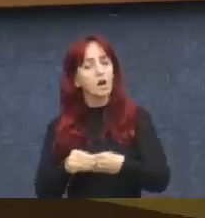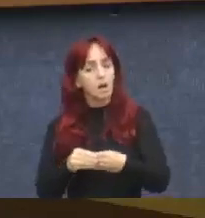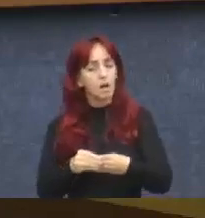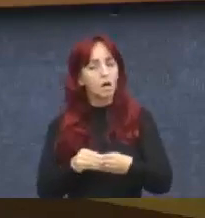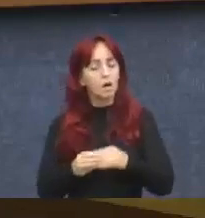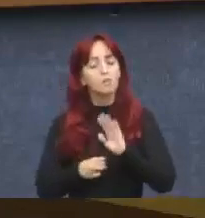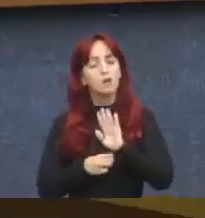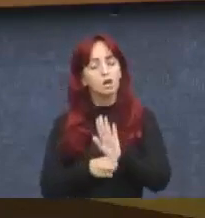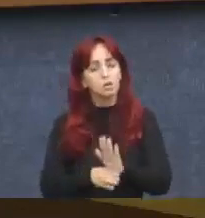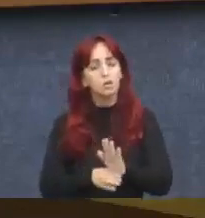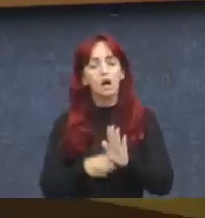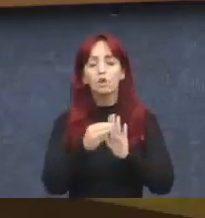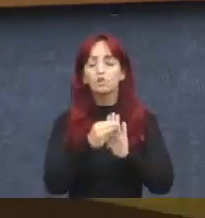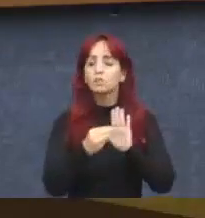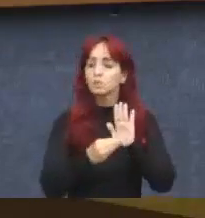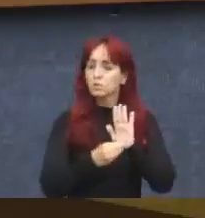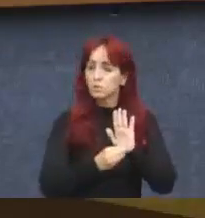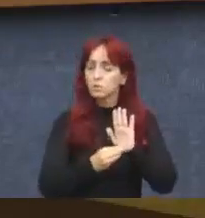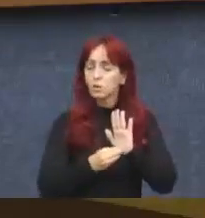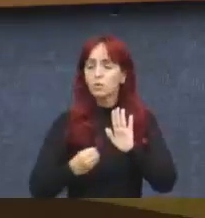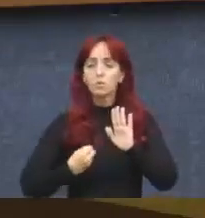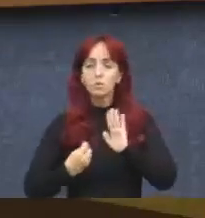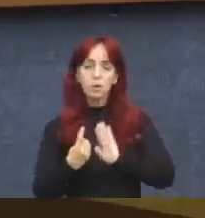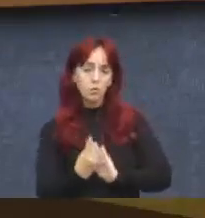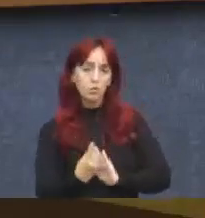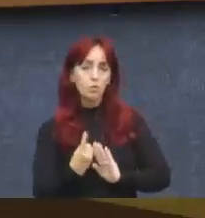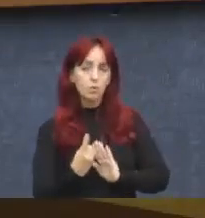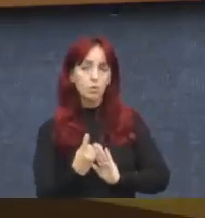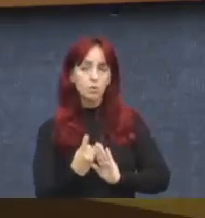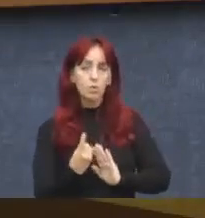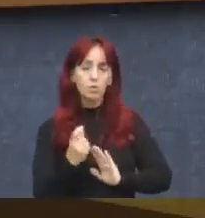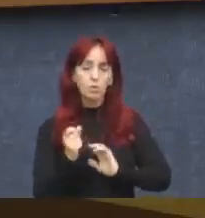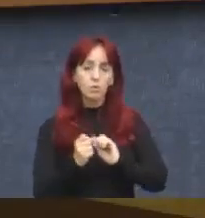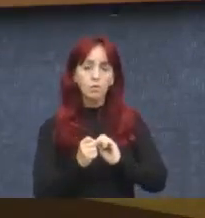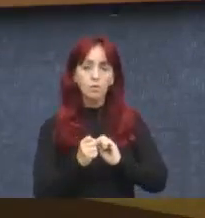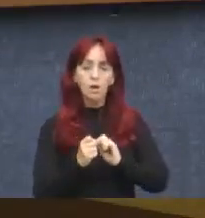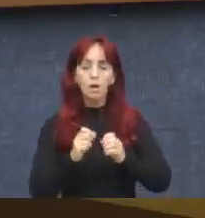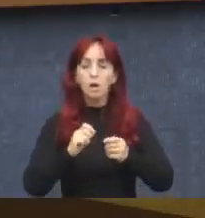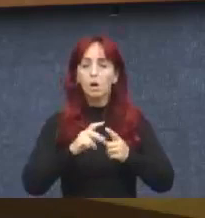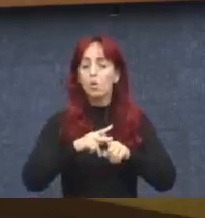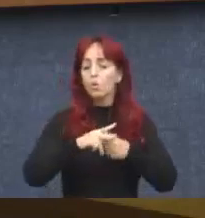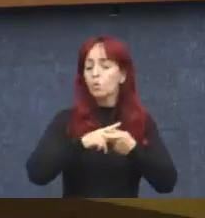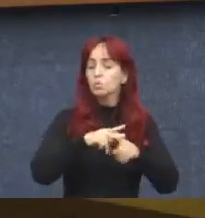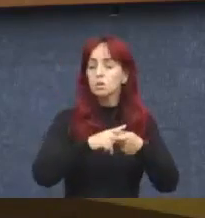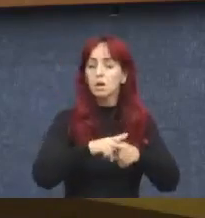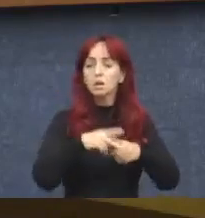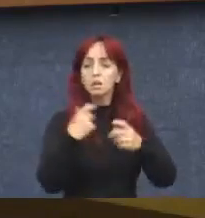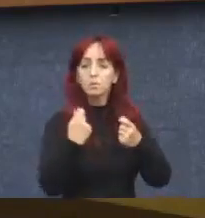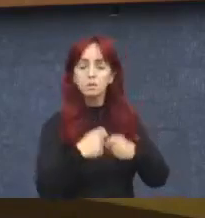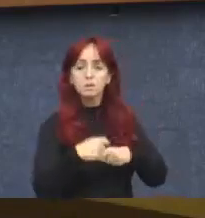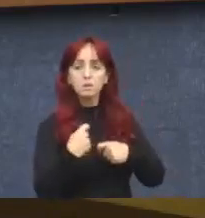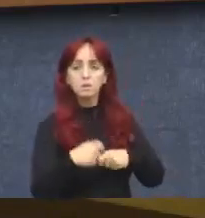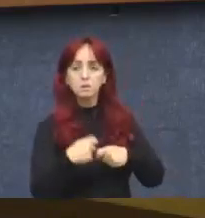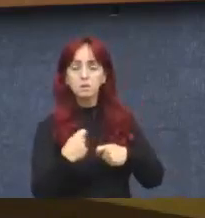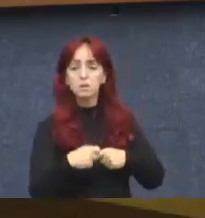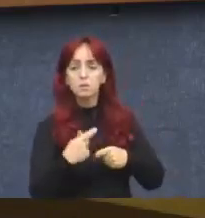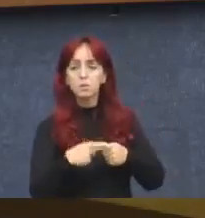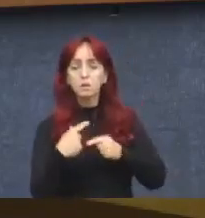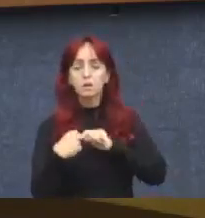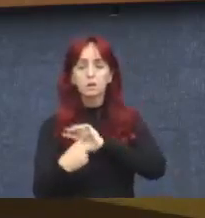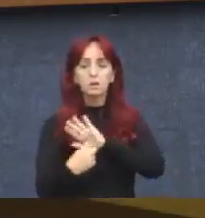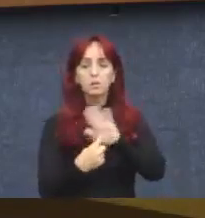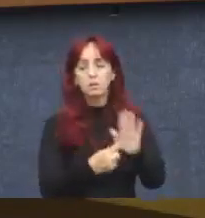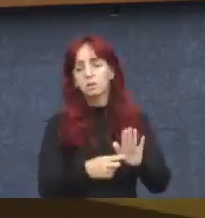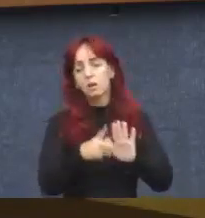ao substitutivo do vereador Gabriel, substitutivo número 1, que faz as correções necessárias para que a gente possa viabilizar